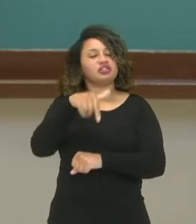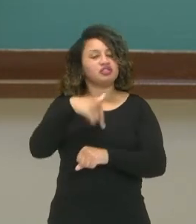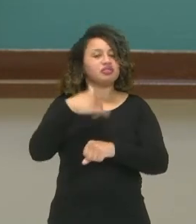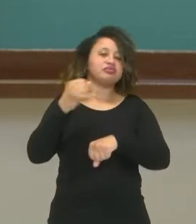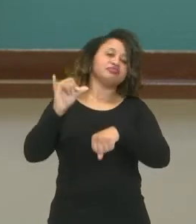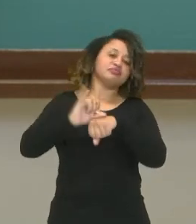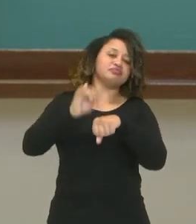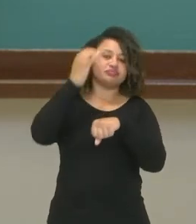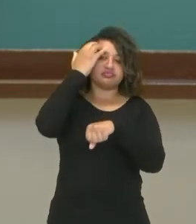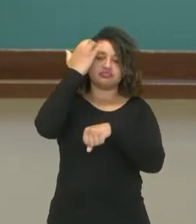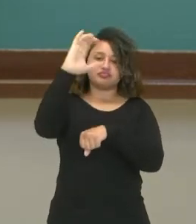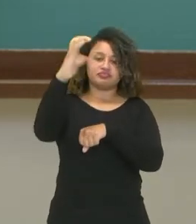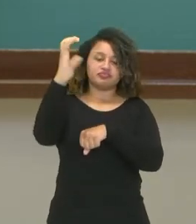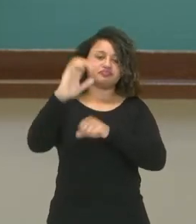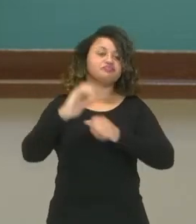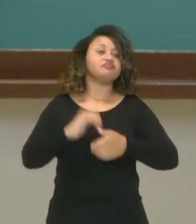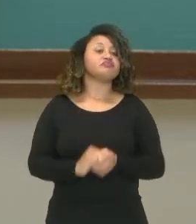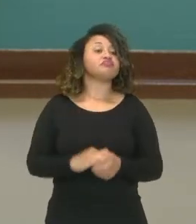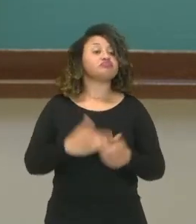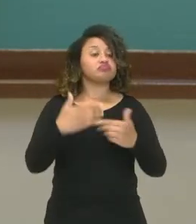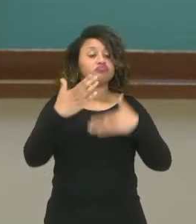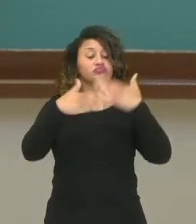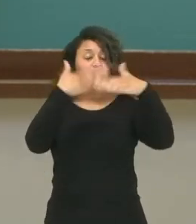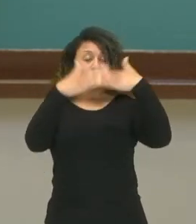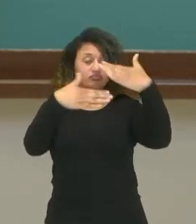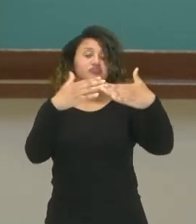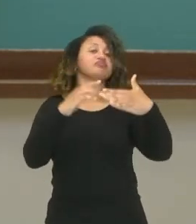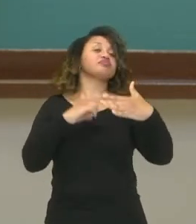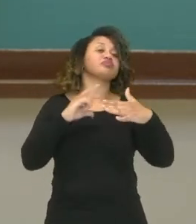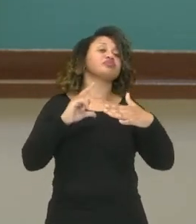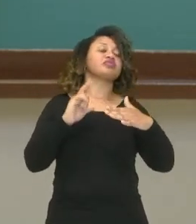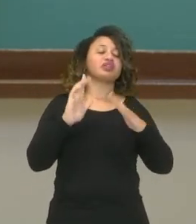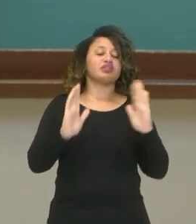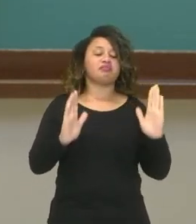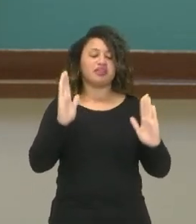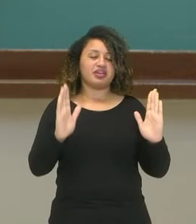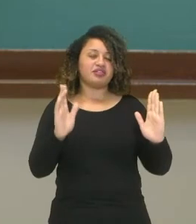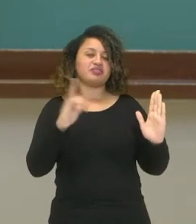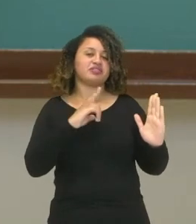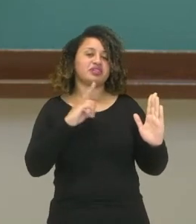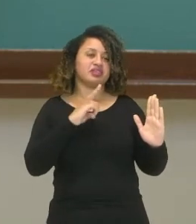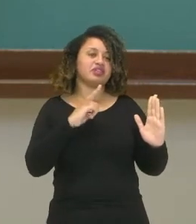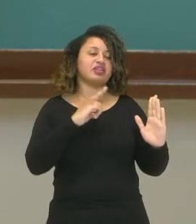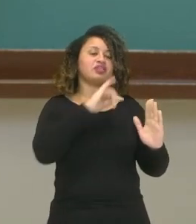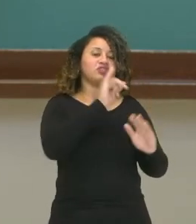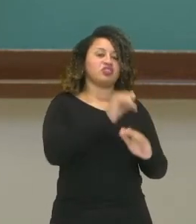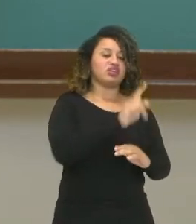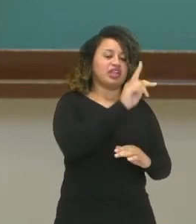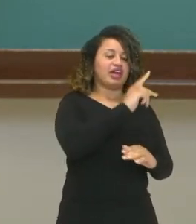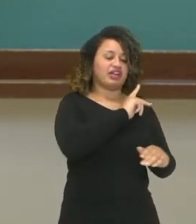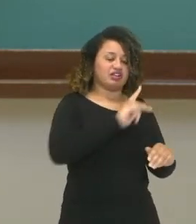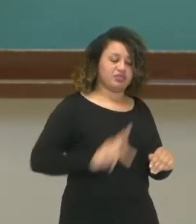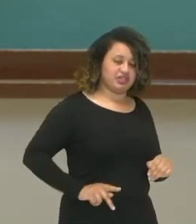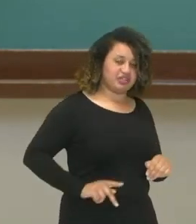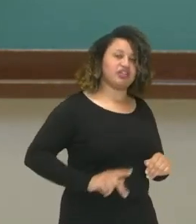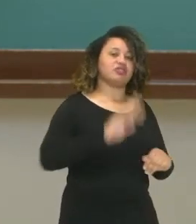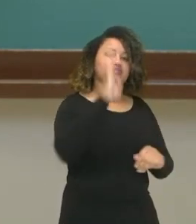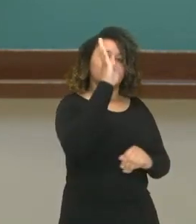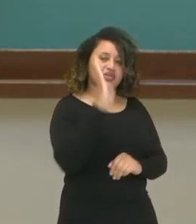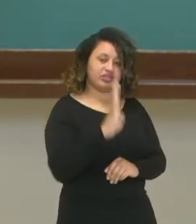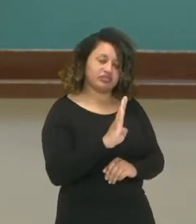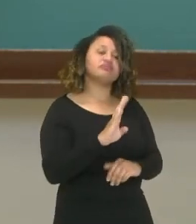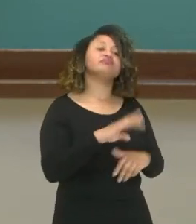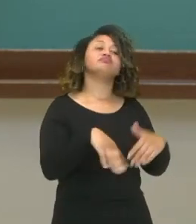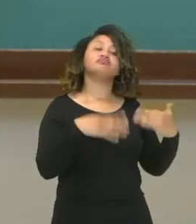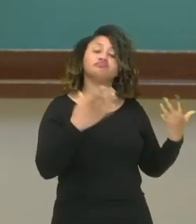desse chamado desenvolvimentismo no Paraná, exatamente nesse mesmo período em que o Juscelino Kubitschek era o presidente do